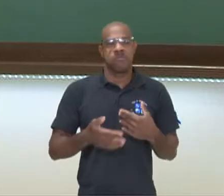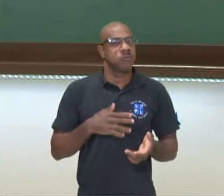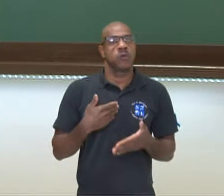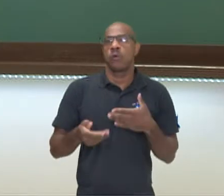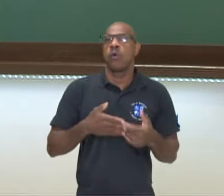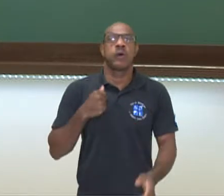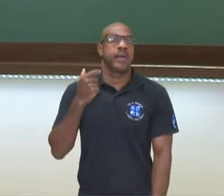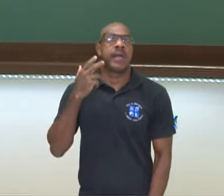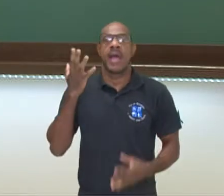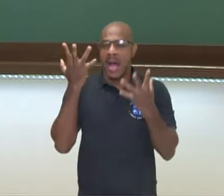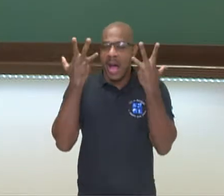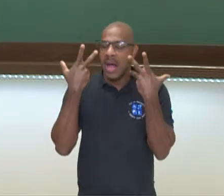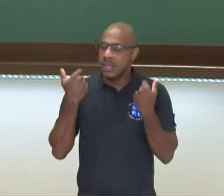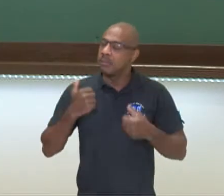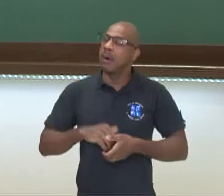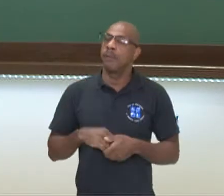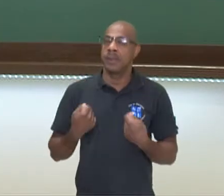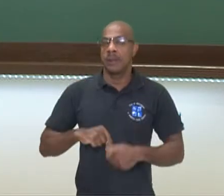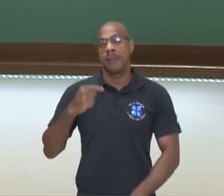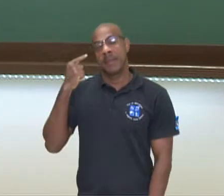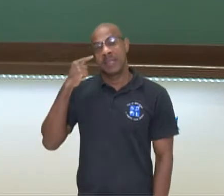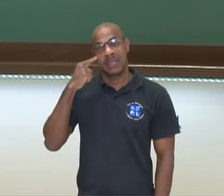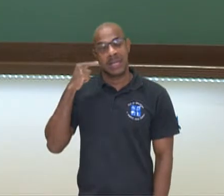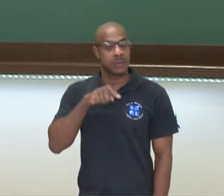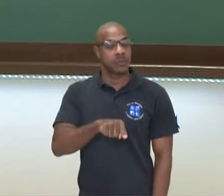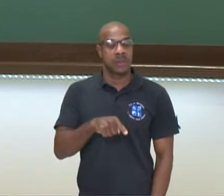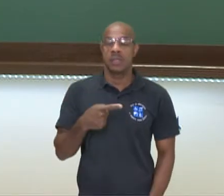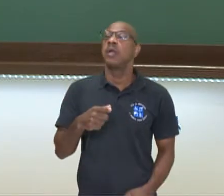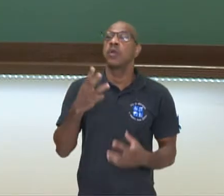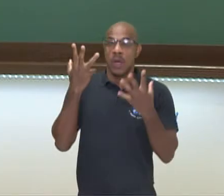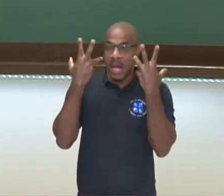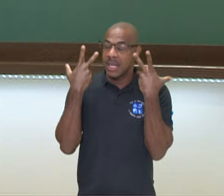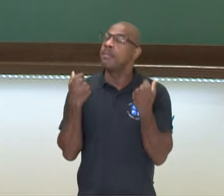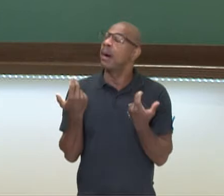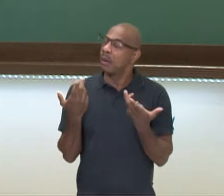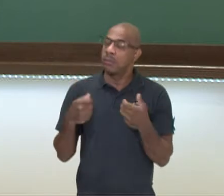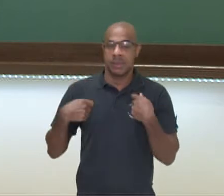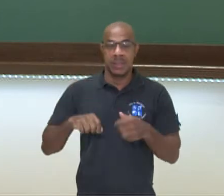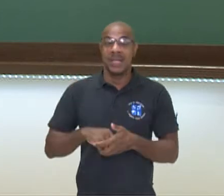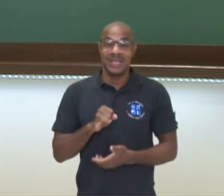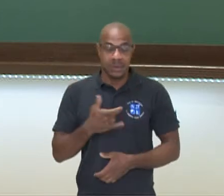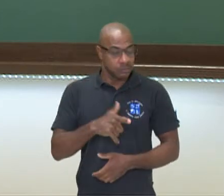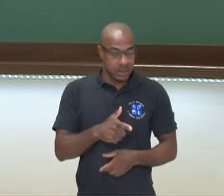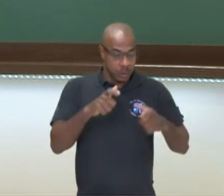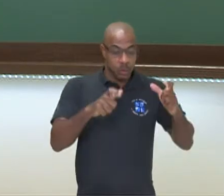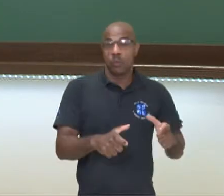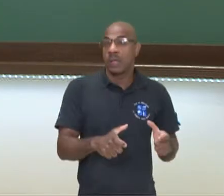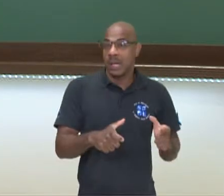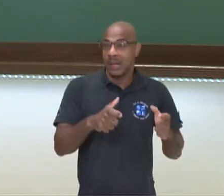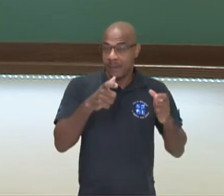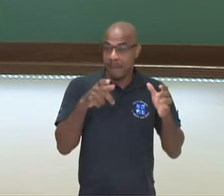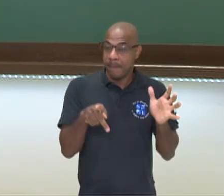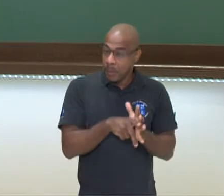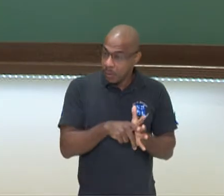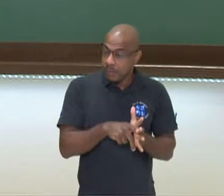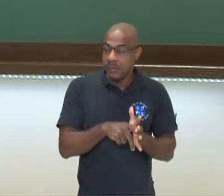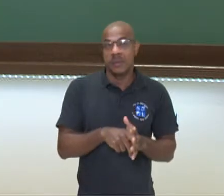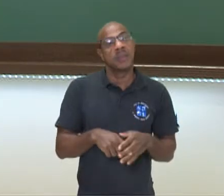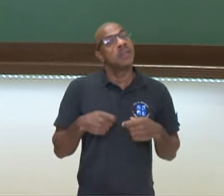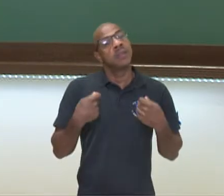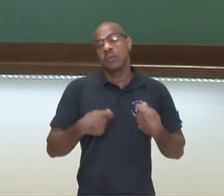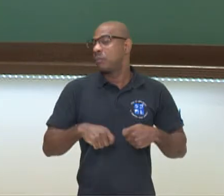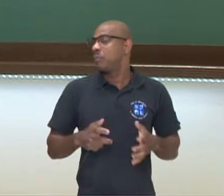exótico, tá bom? Precisamos pensar nas necessidades dele. Então, se nós não temos espaço, não podemos ter um